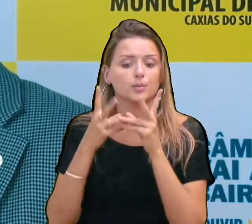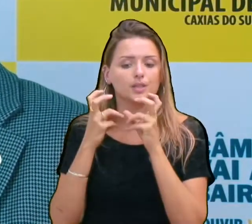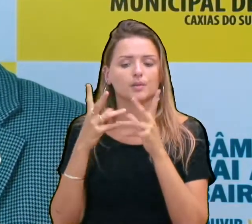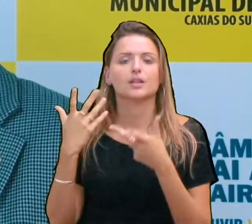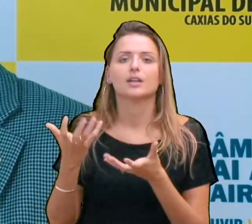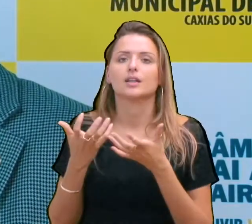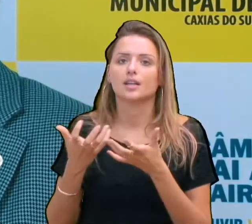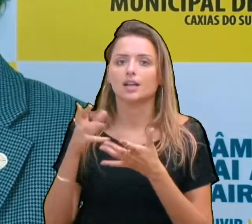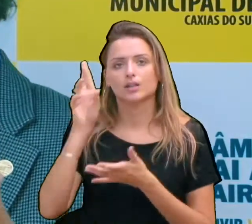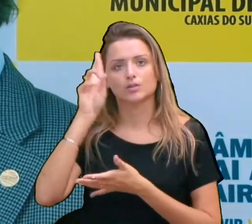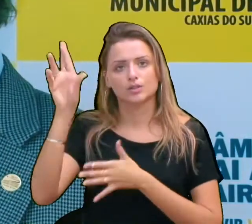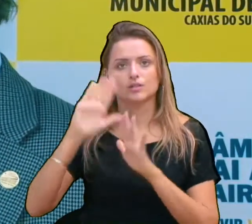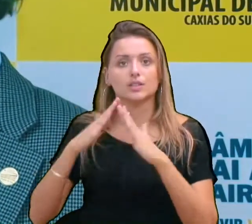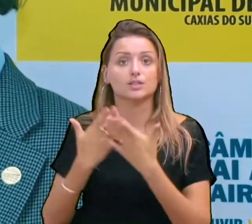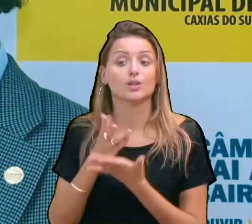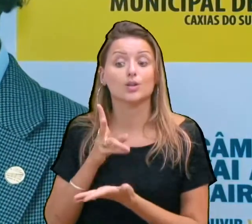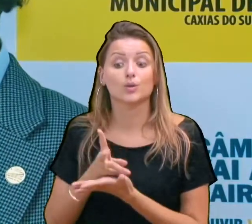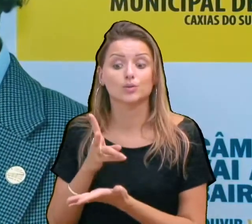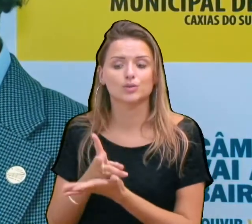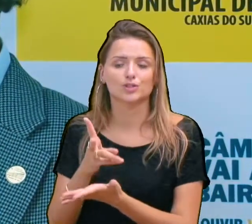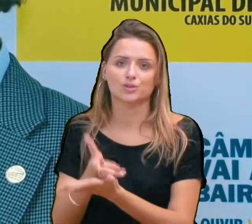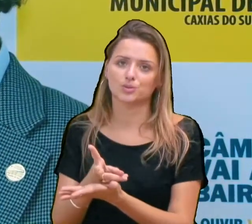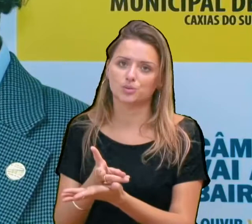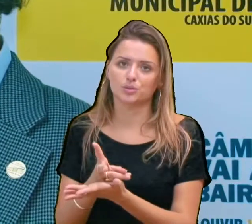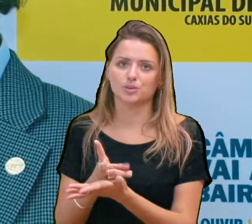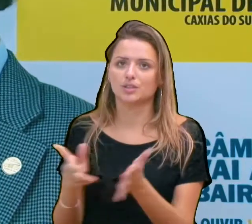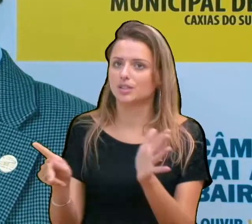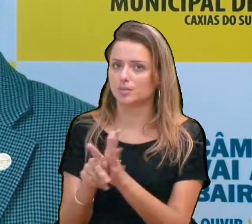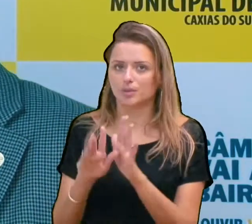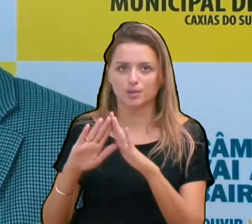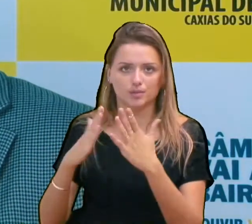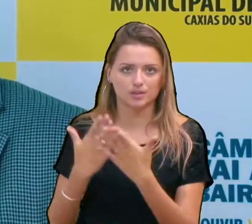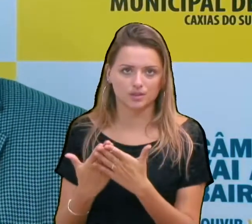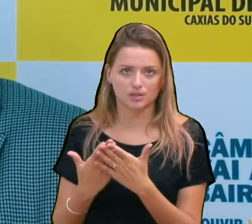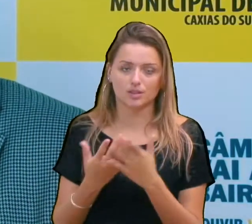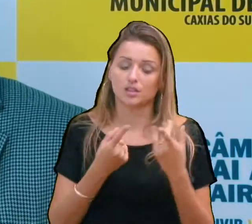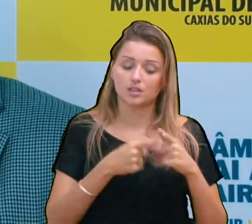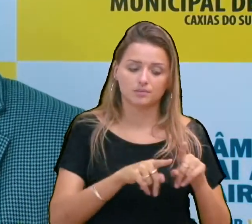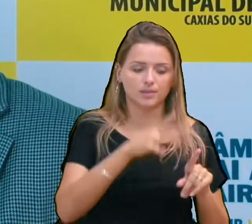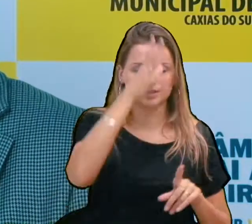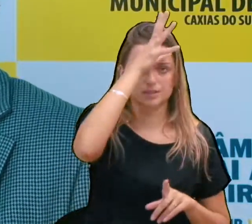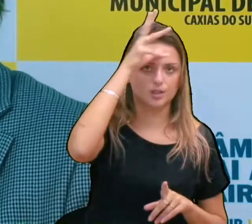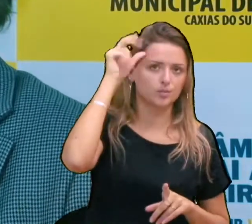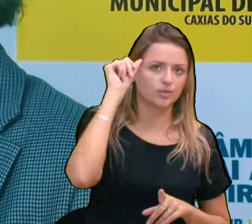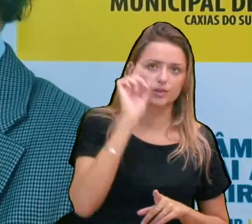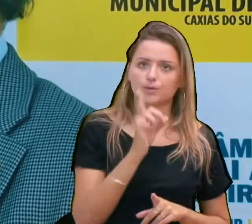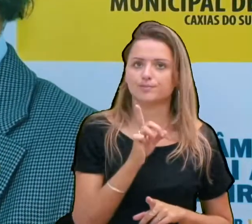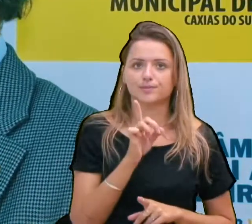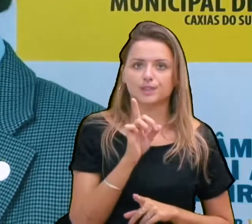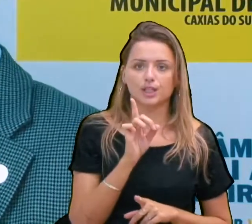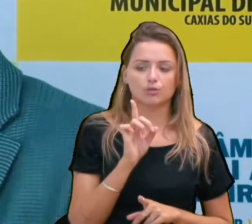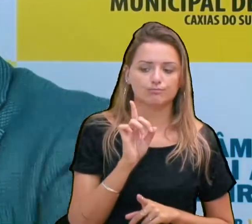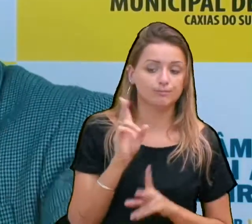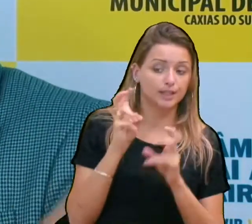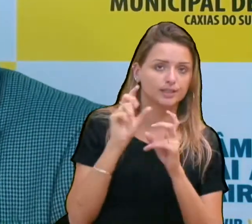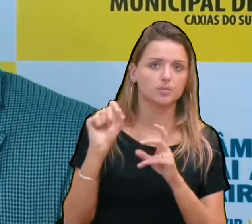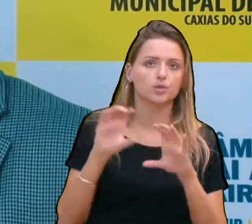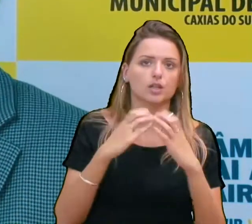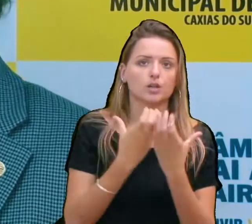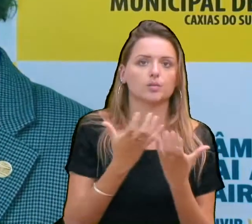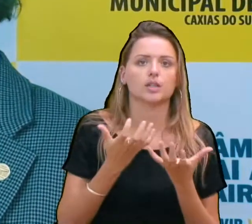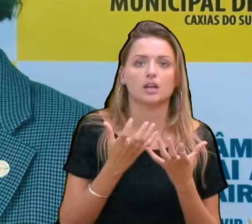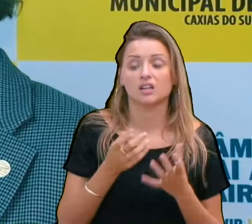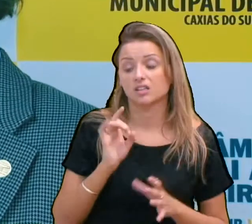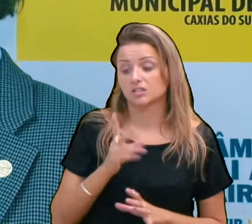querem que esses diretores permaneçam nas suas escolas. E simplesmente o município, ele não ouve a comunidade, ele diz: